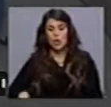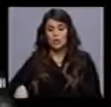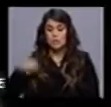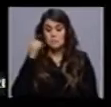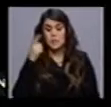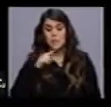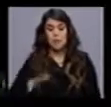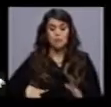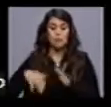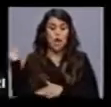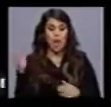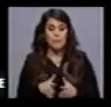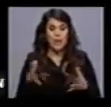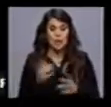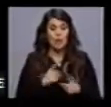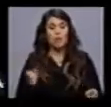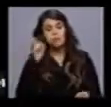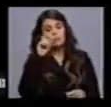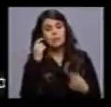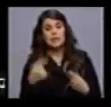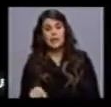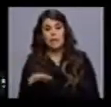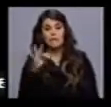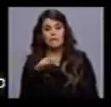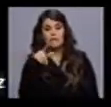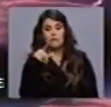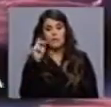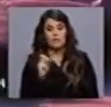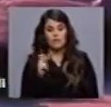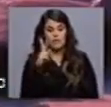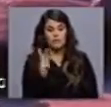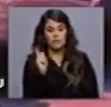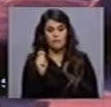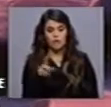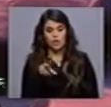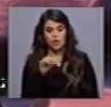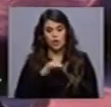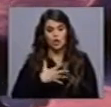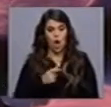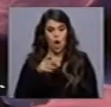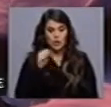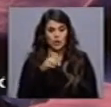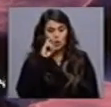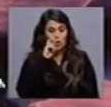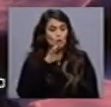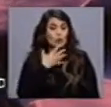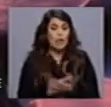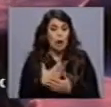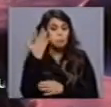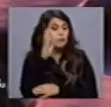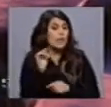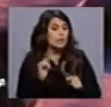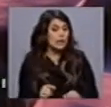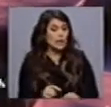portanto, porquê? Porque tem um protetor chamado flavonoides, que está presente no vinho e no chá, e que, portanto, protege esta planta da radiação